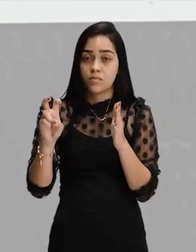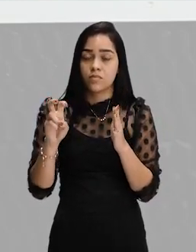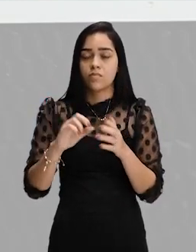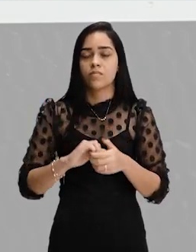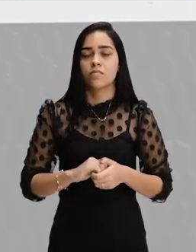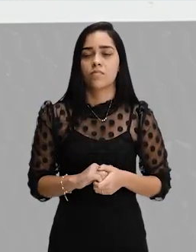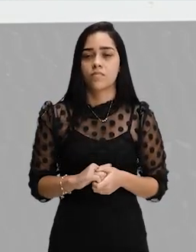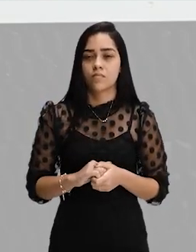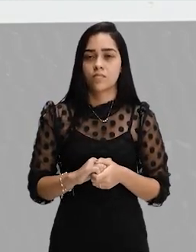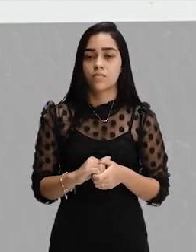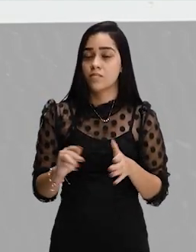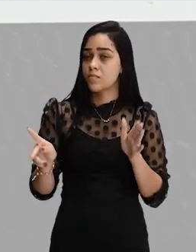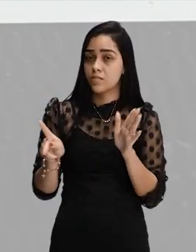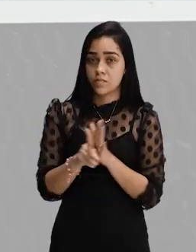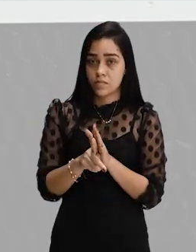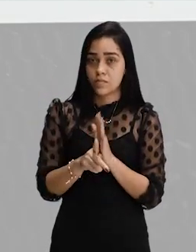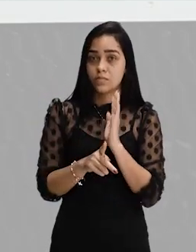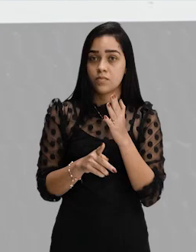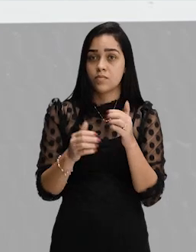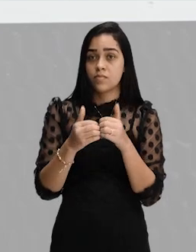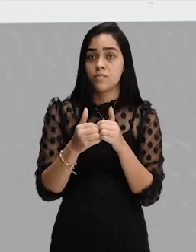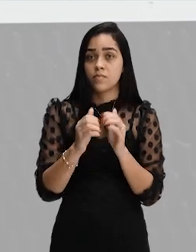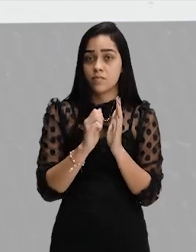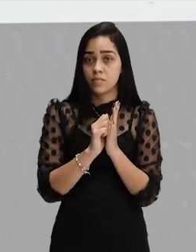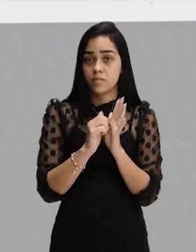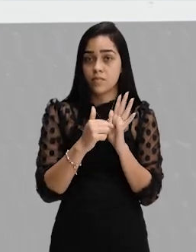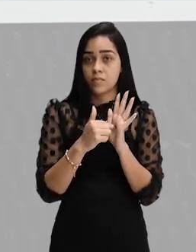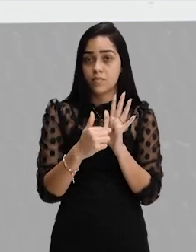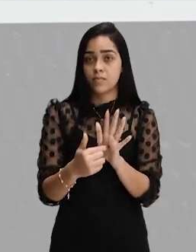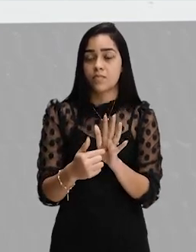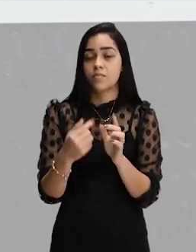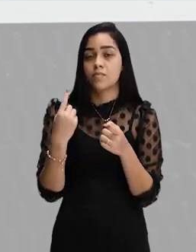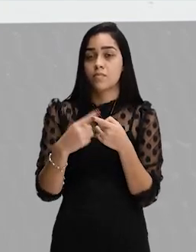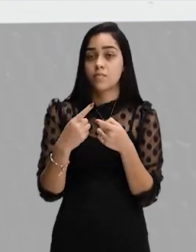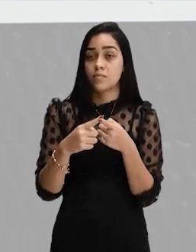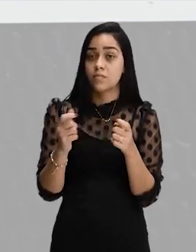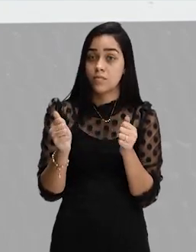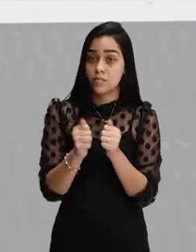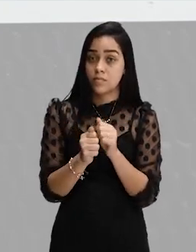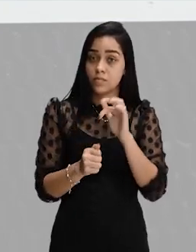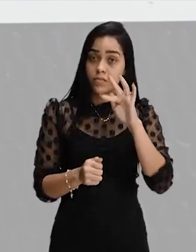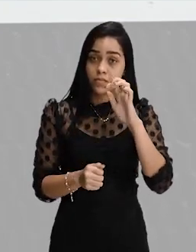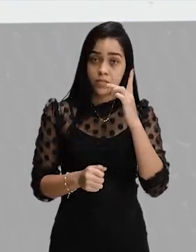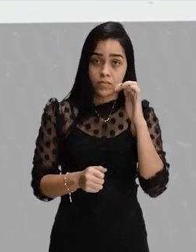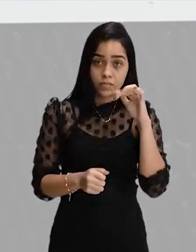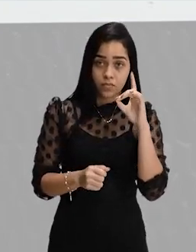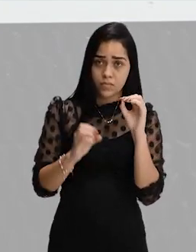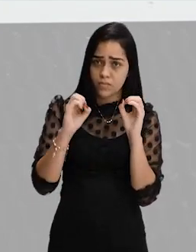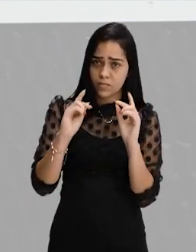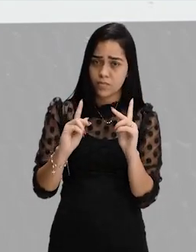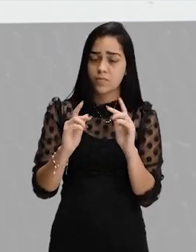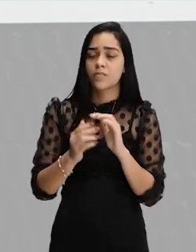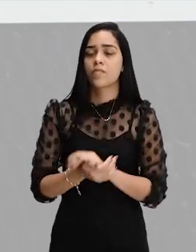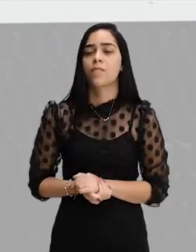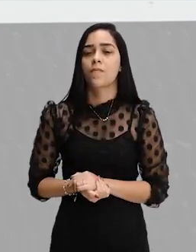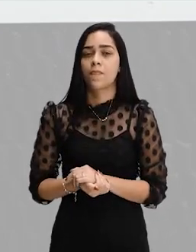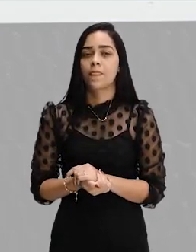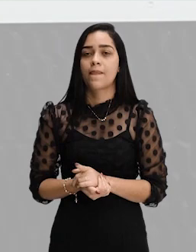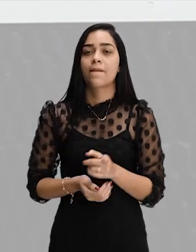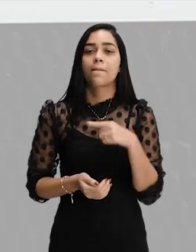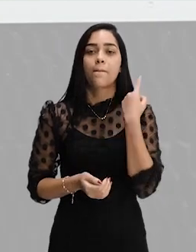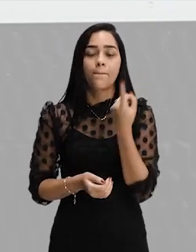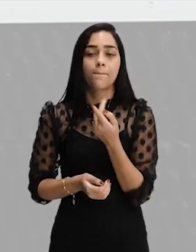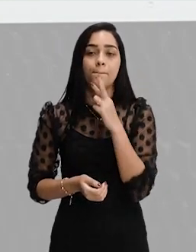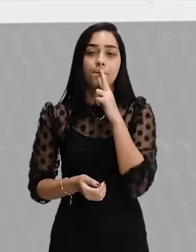O 4/3 não pertence, está aberto, e o 5 pertence porque está fechado. Ok, pessoal? Então, é dessa forma que a